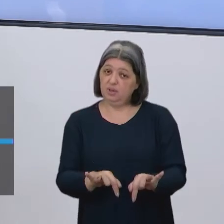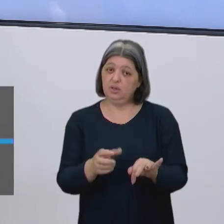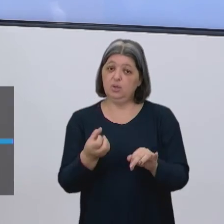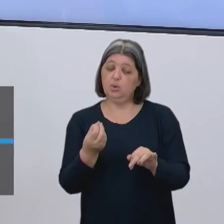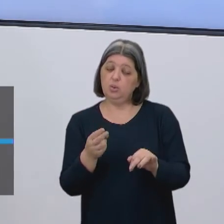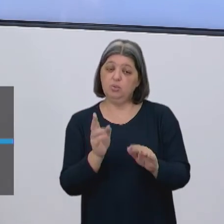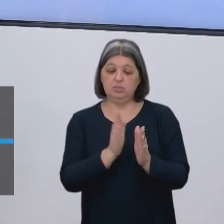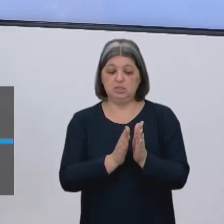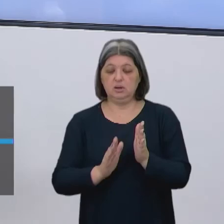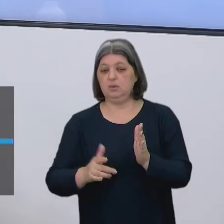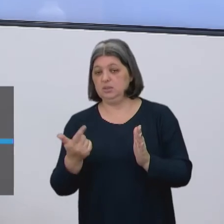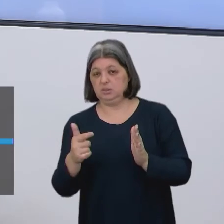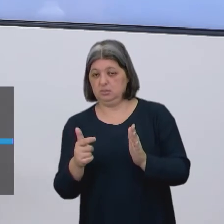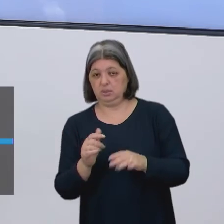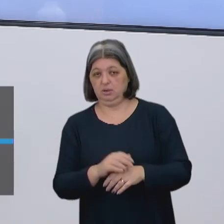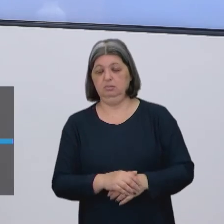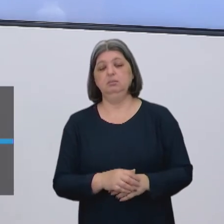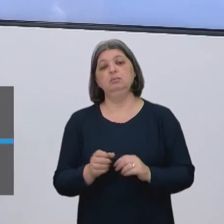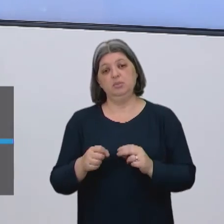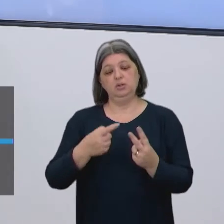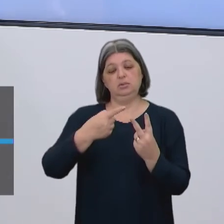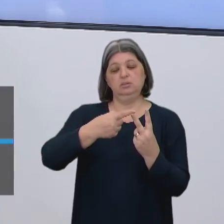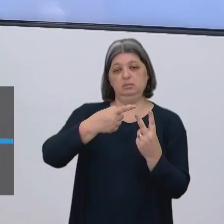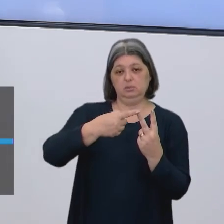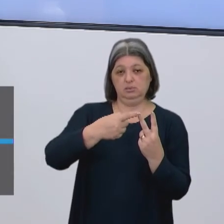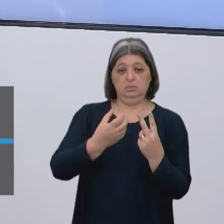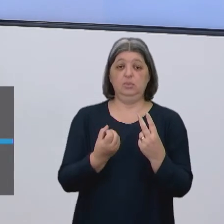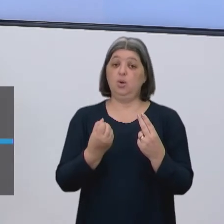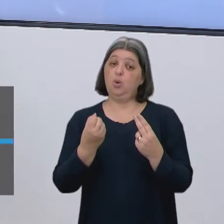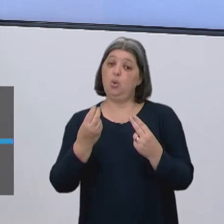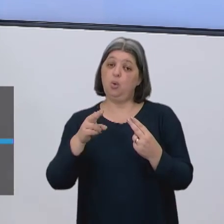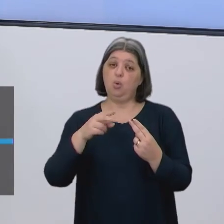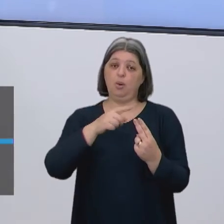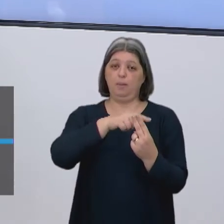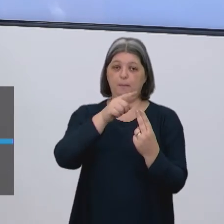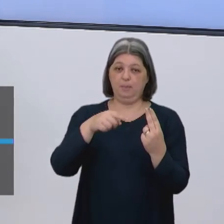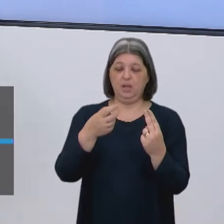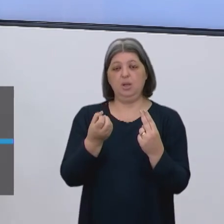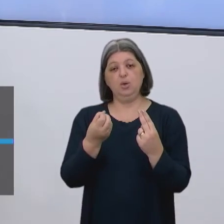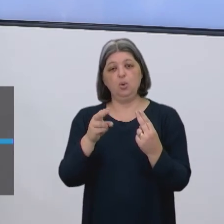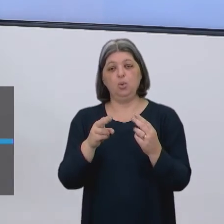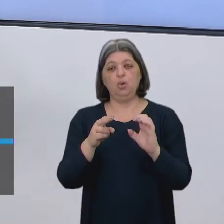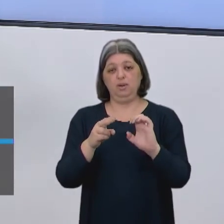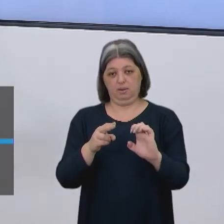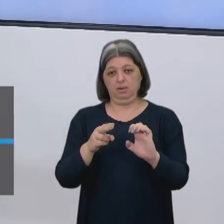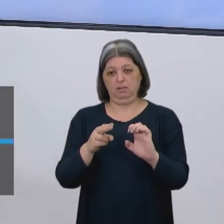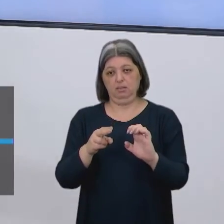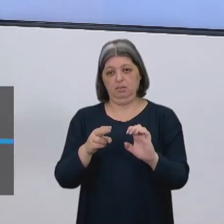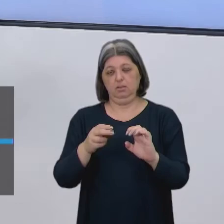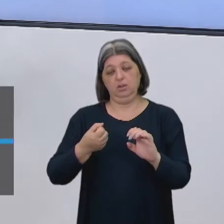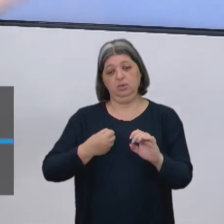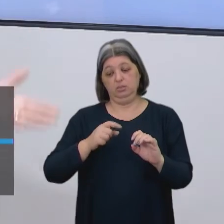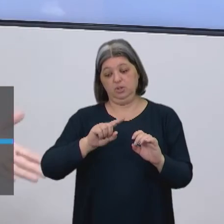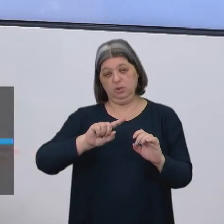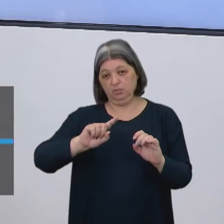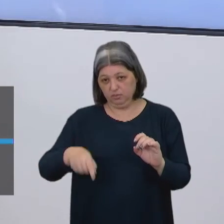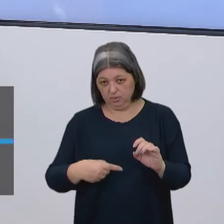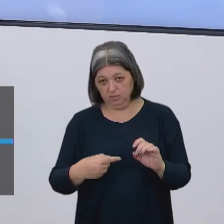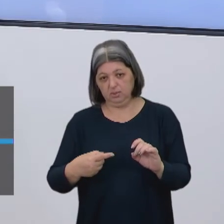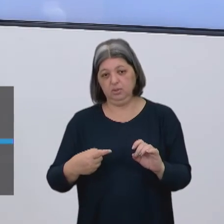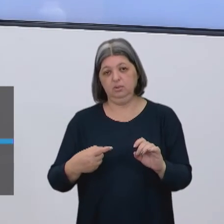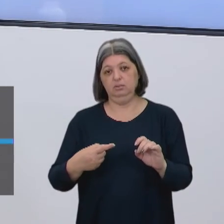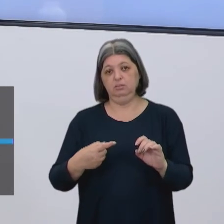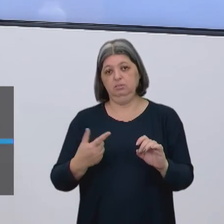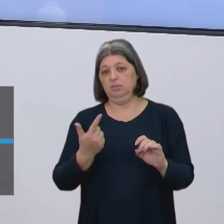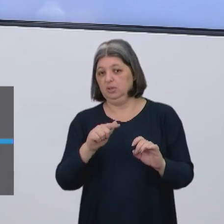numa raiz, que não é exata, pode estar camuflado num π, num e, nesses números com vírgula, que não tem fim e que não repetem.